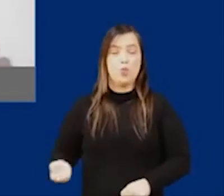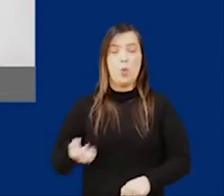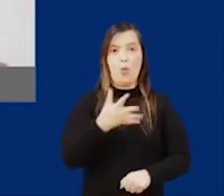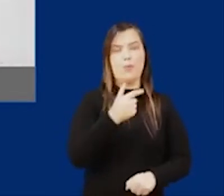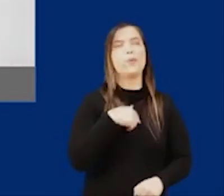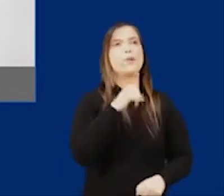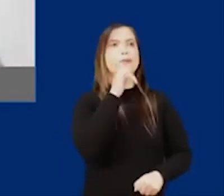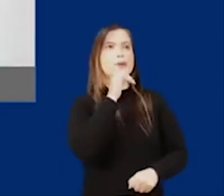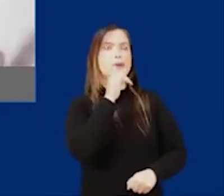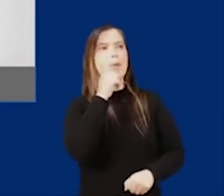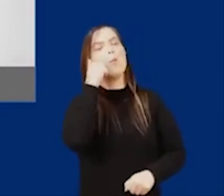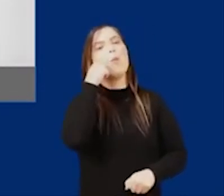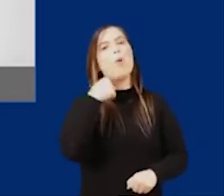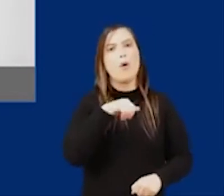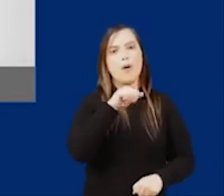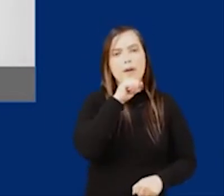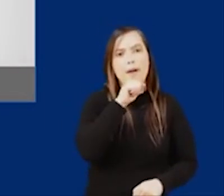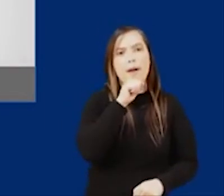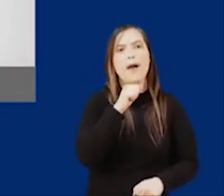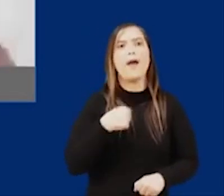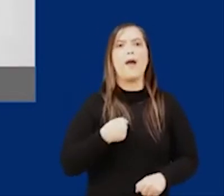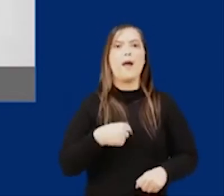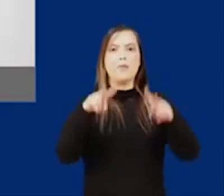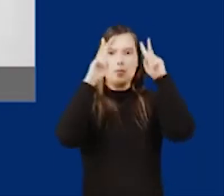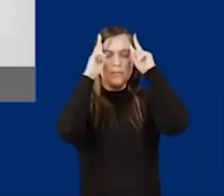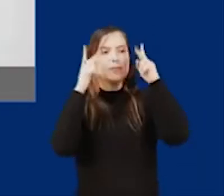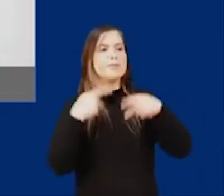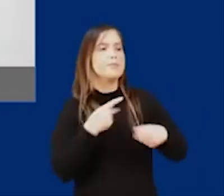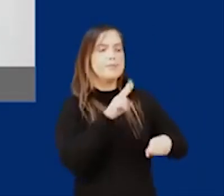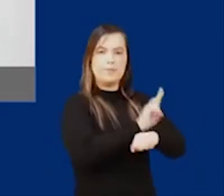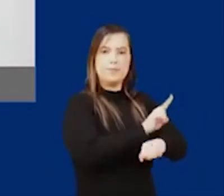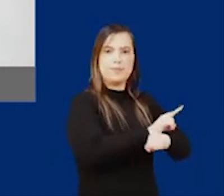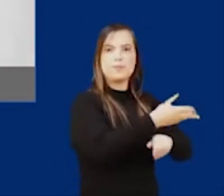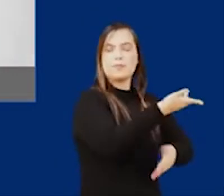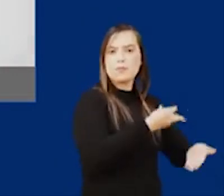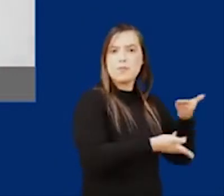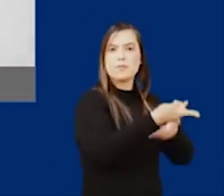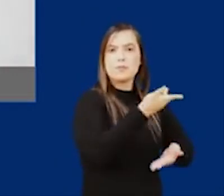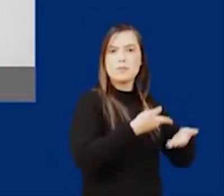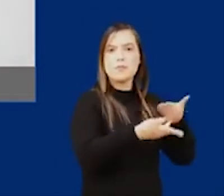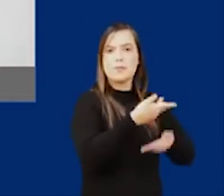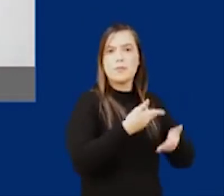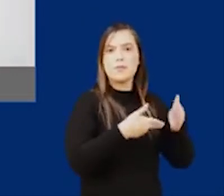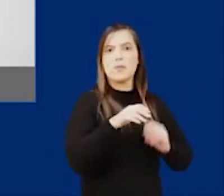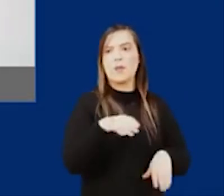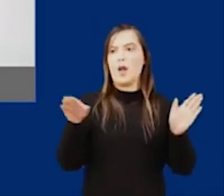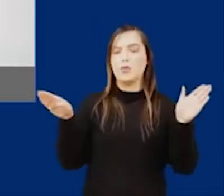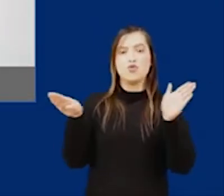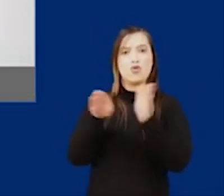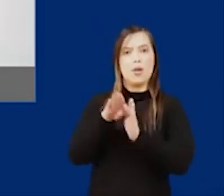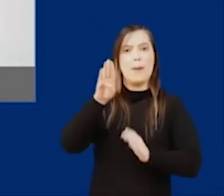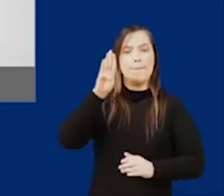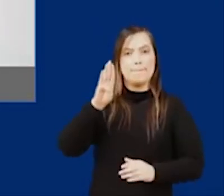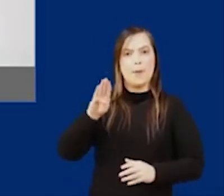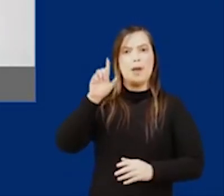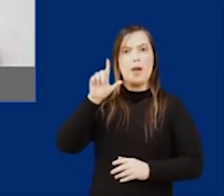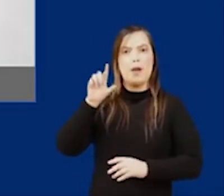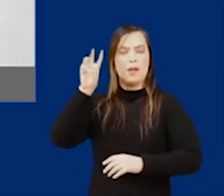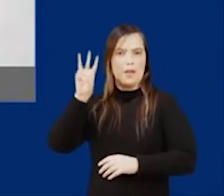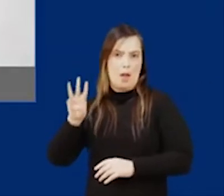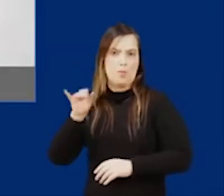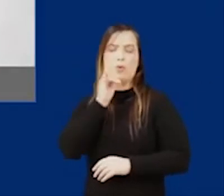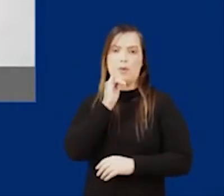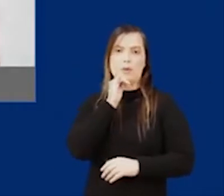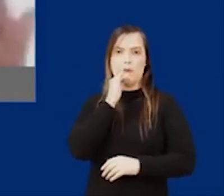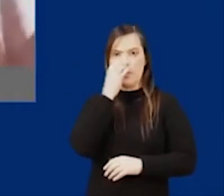que passa por uma assistência humanizada vai chegar no BLW, por exemplo, né? Isso é